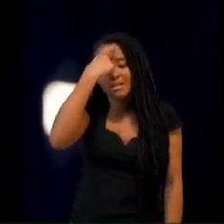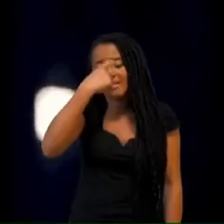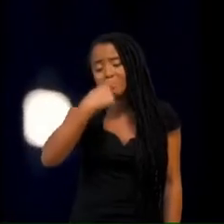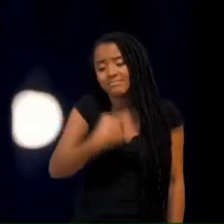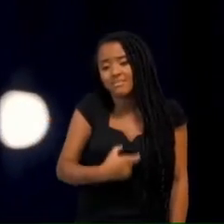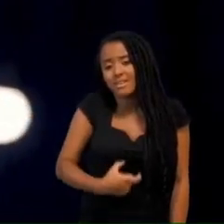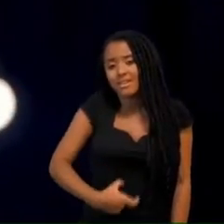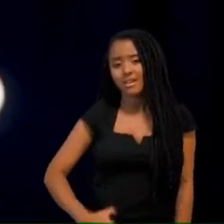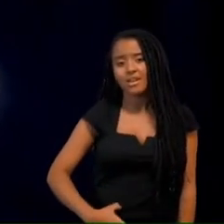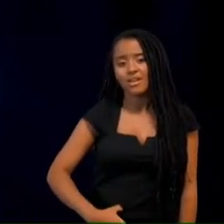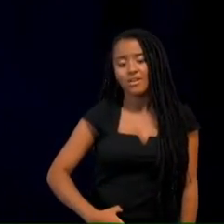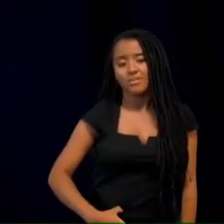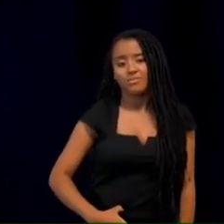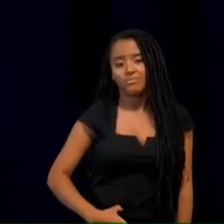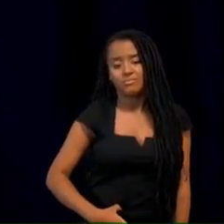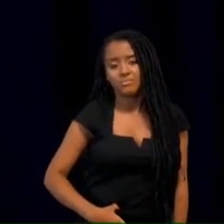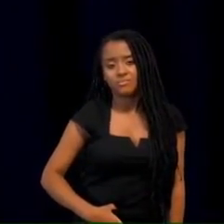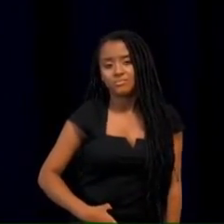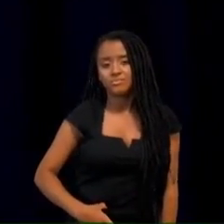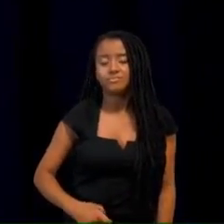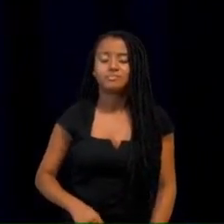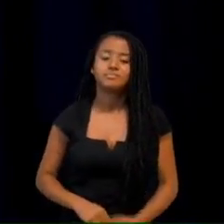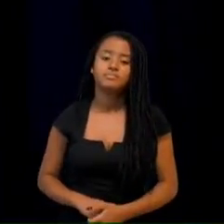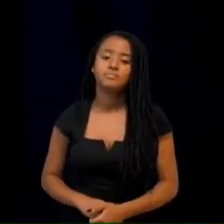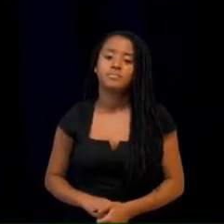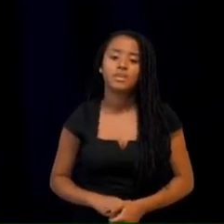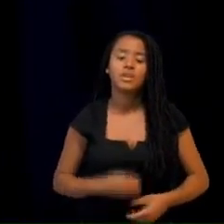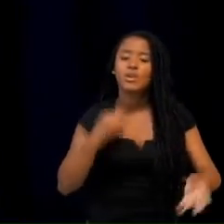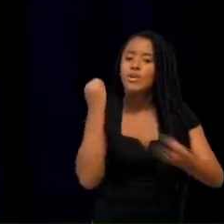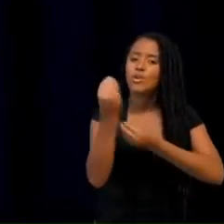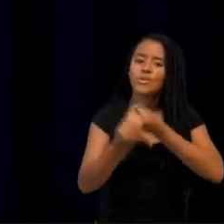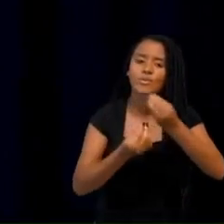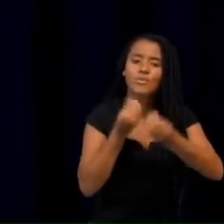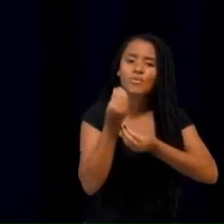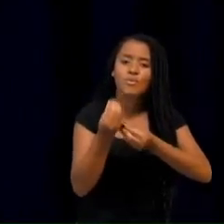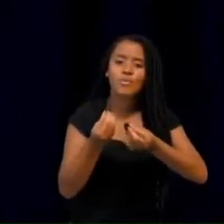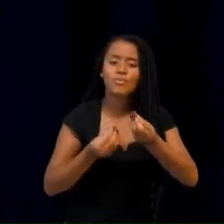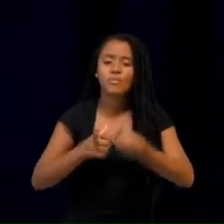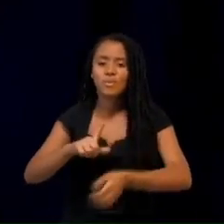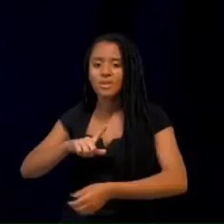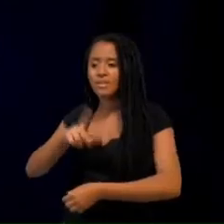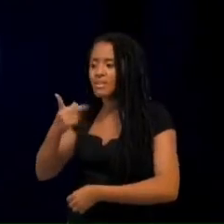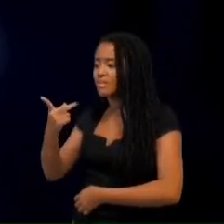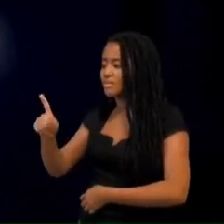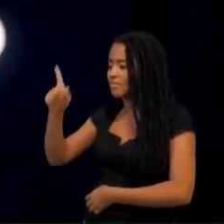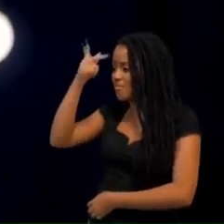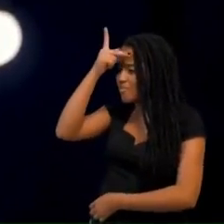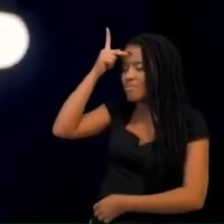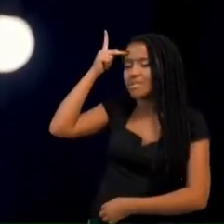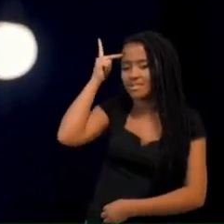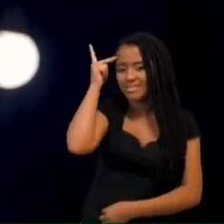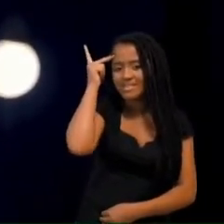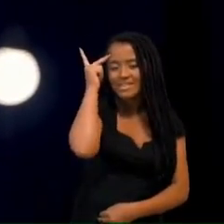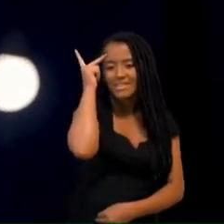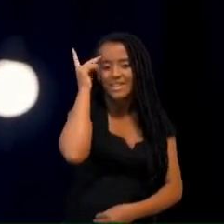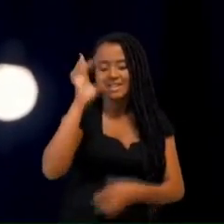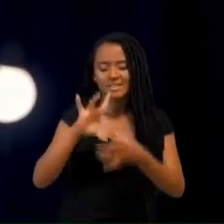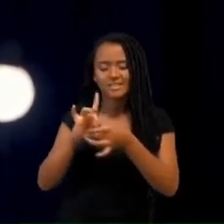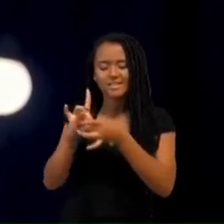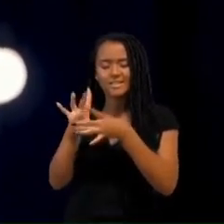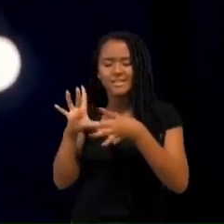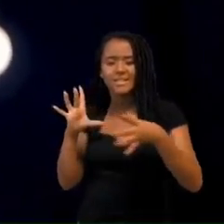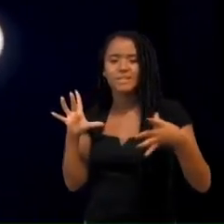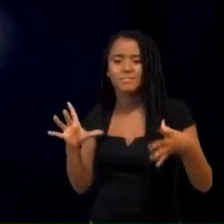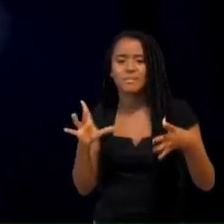quem sou eu e como faz para ser alguém assim